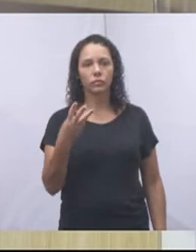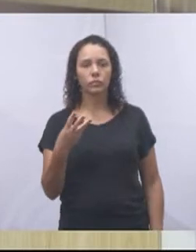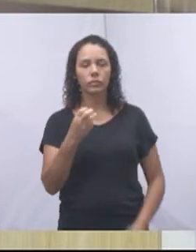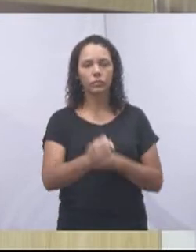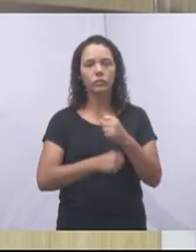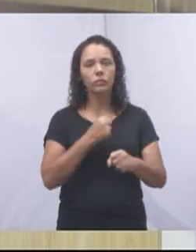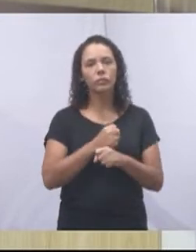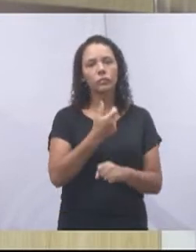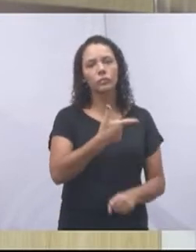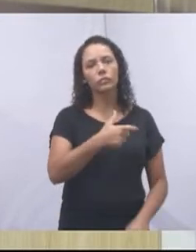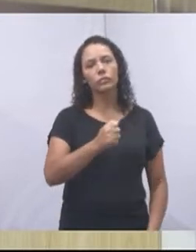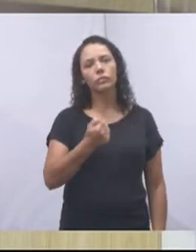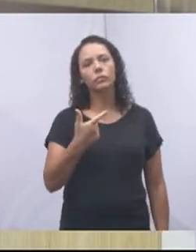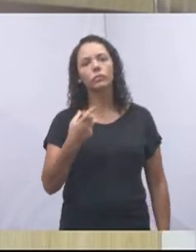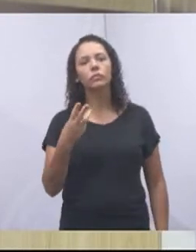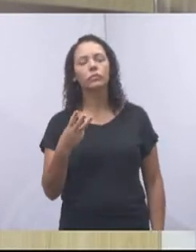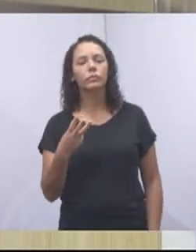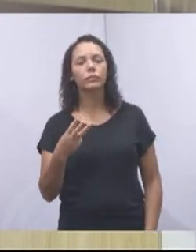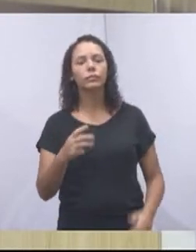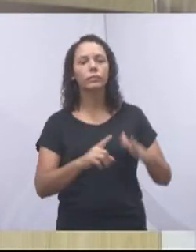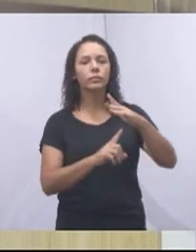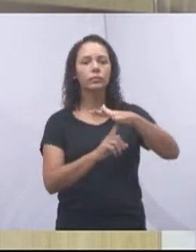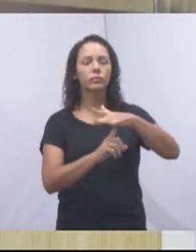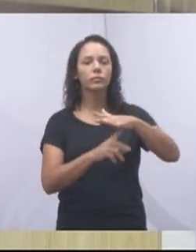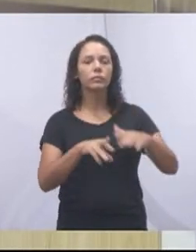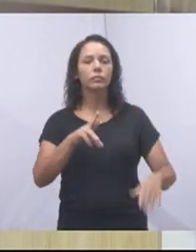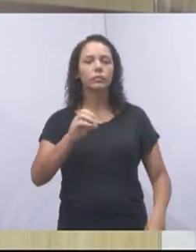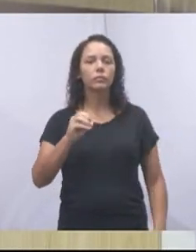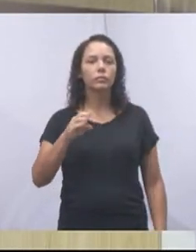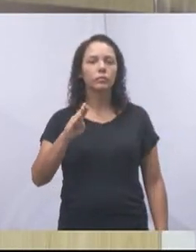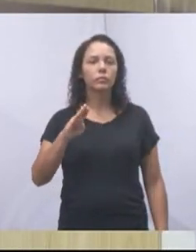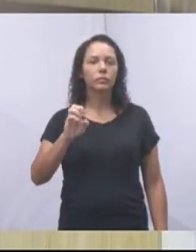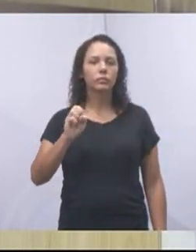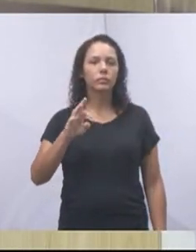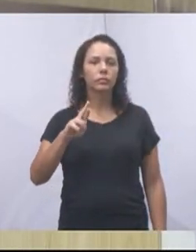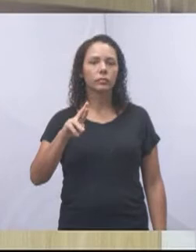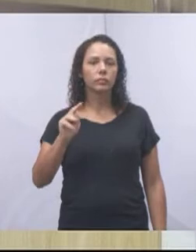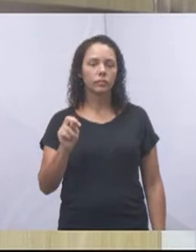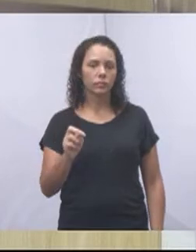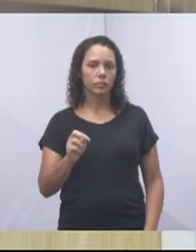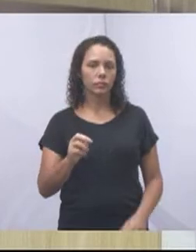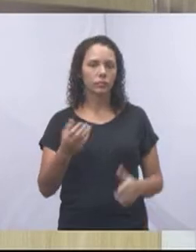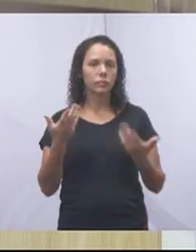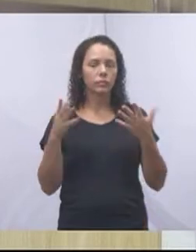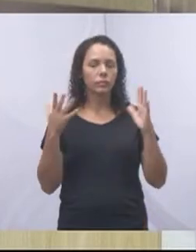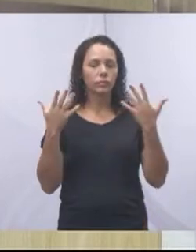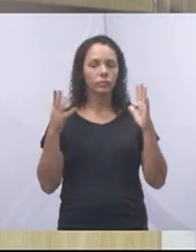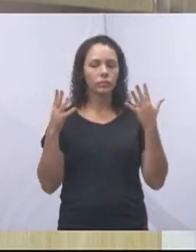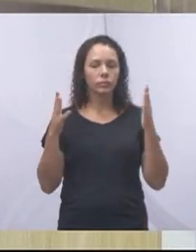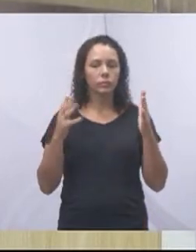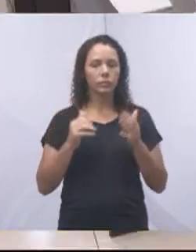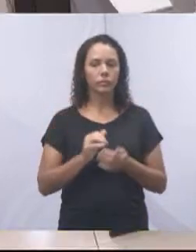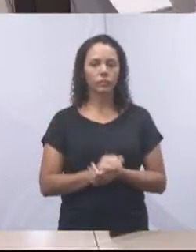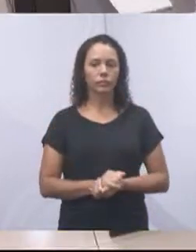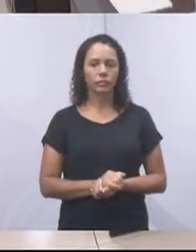de 2023, que denomina Praça Roberto da Silva Francelino, por aclamação.